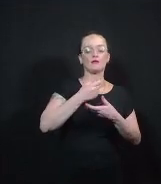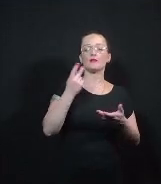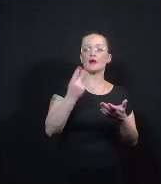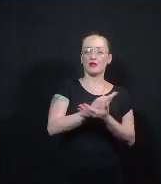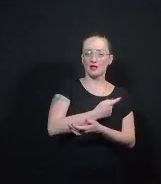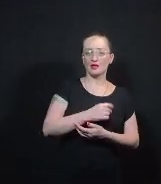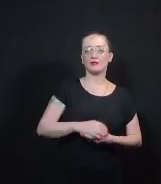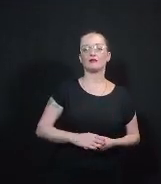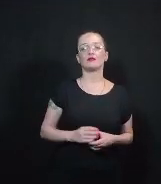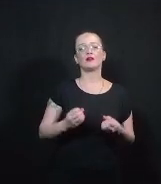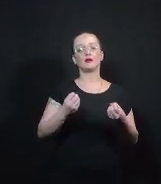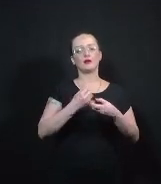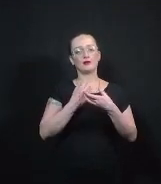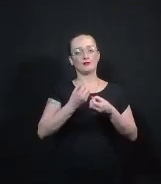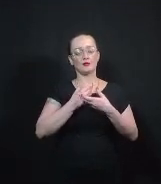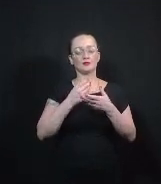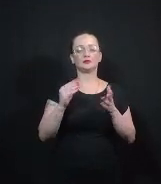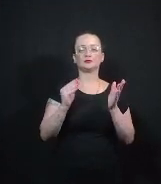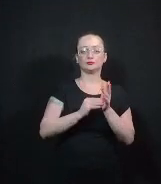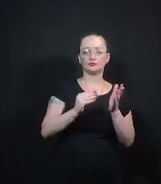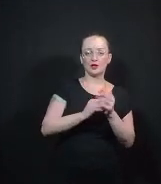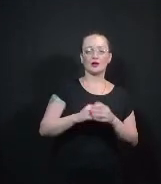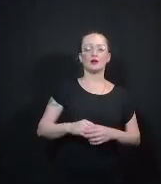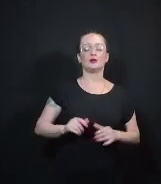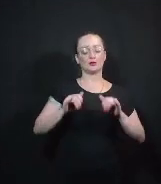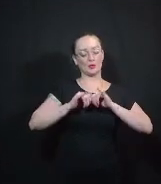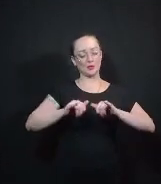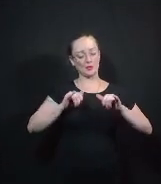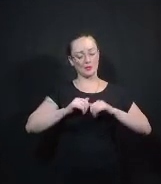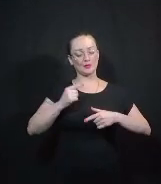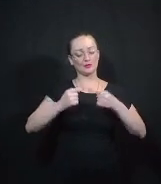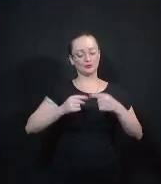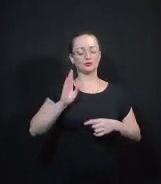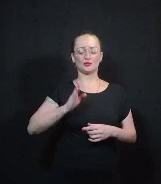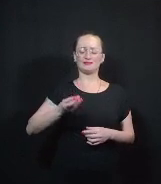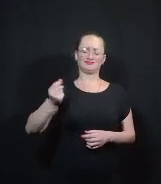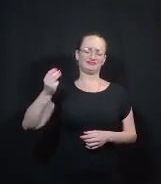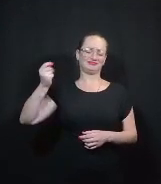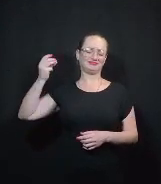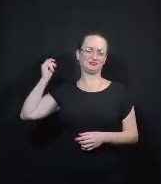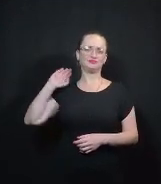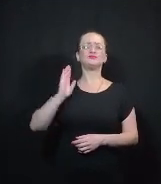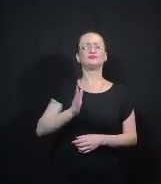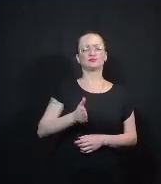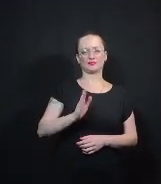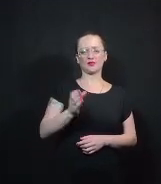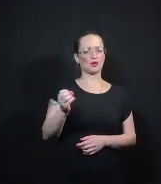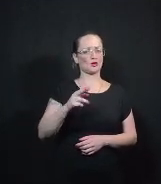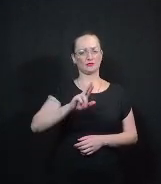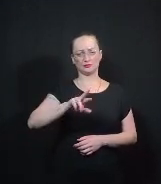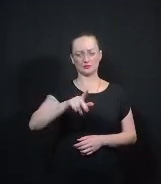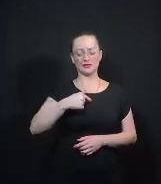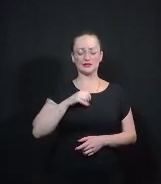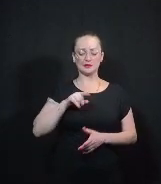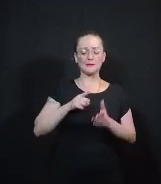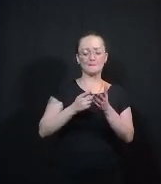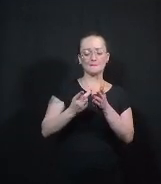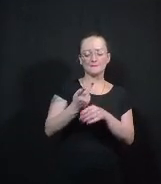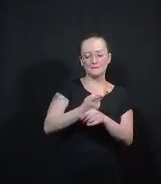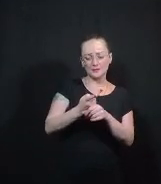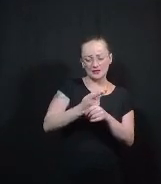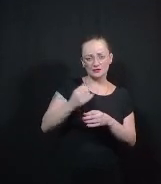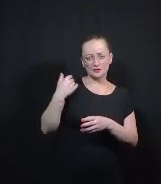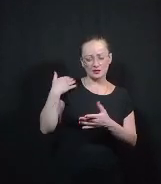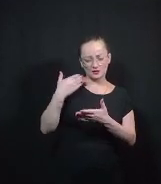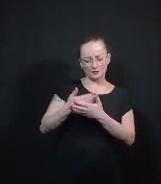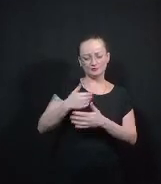eram elaborados por campanhas políticas já há muito tempo, isso certamente não é novo, e se a gente for procurar na história, é inclusive